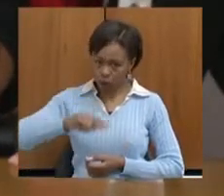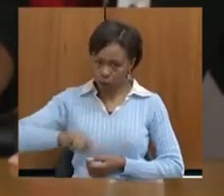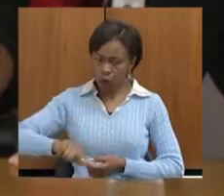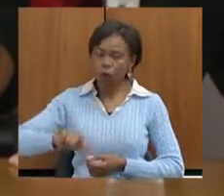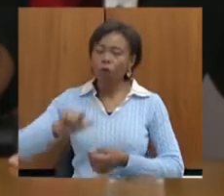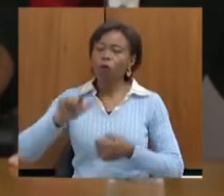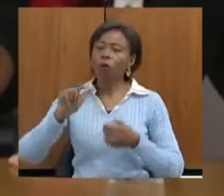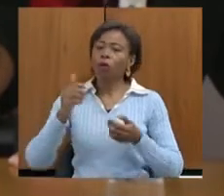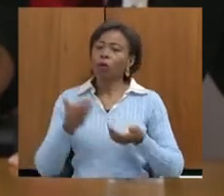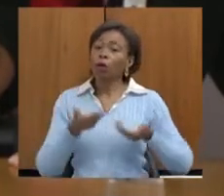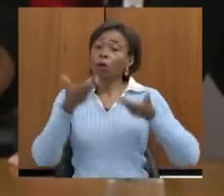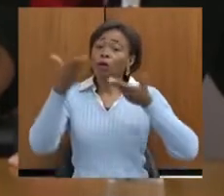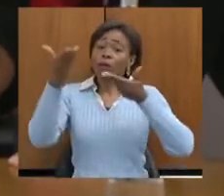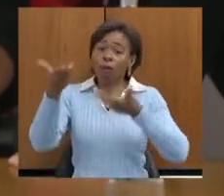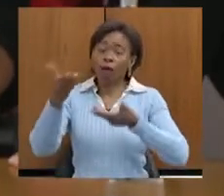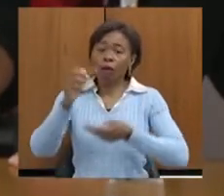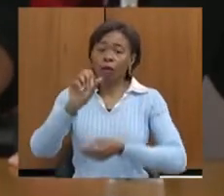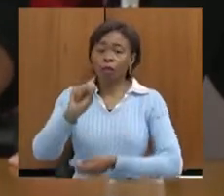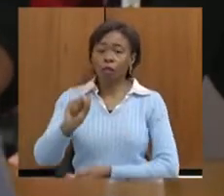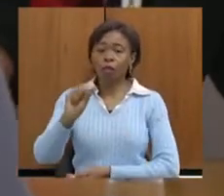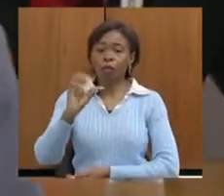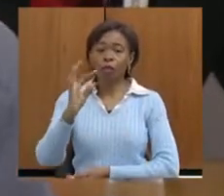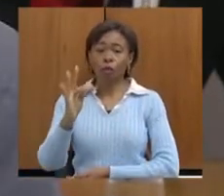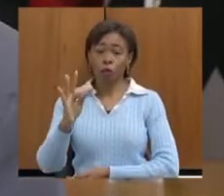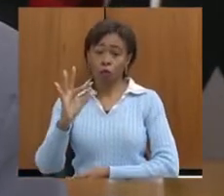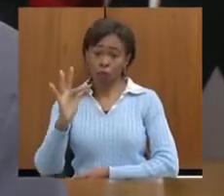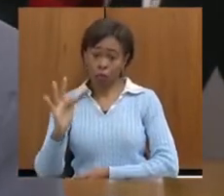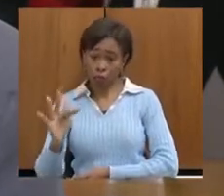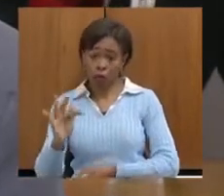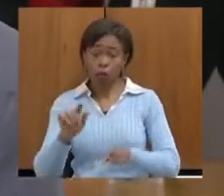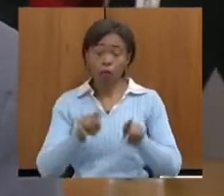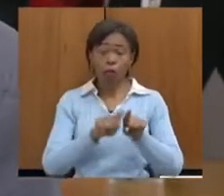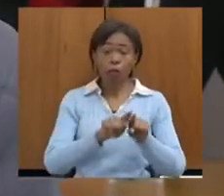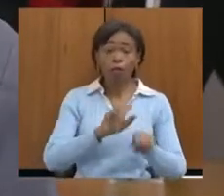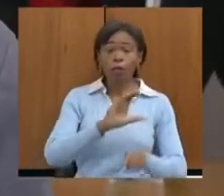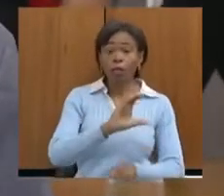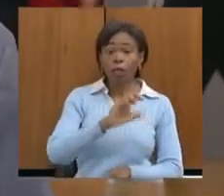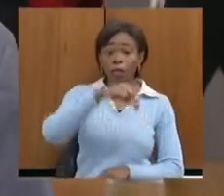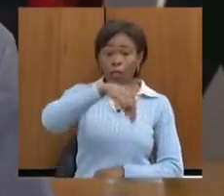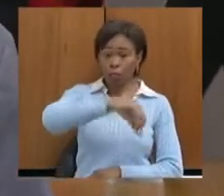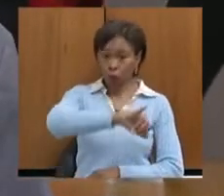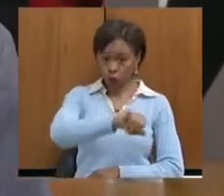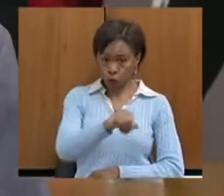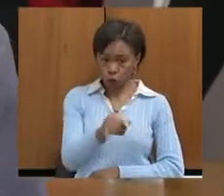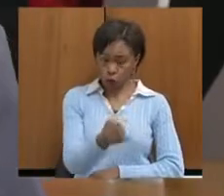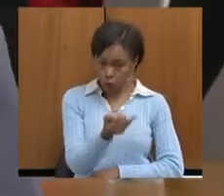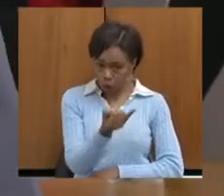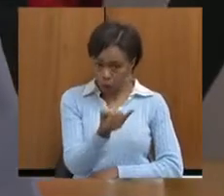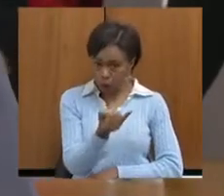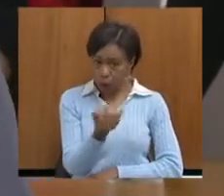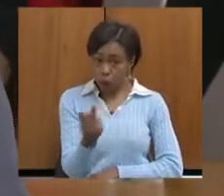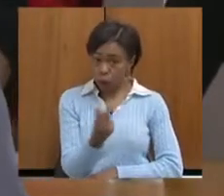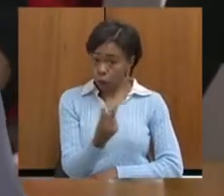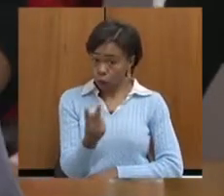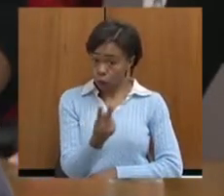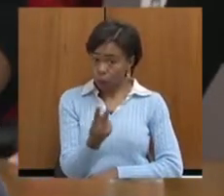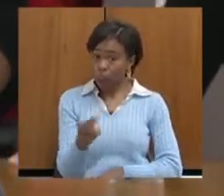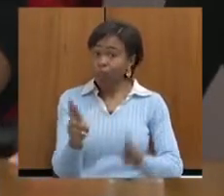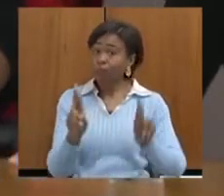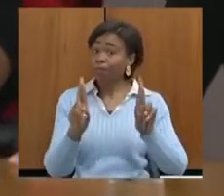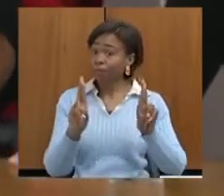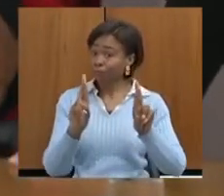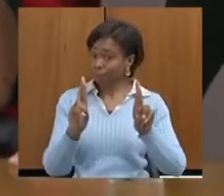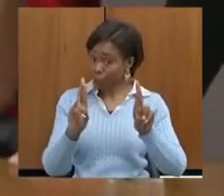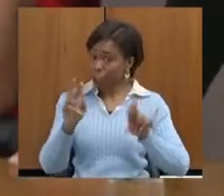Supremo Tribunal Federal e ao Conselho Nacional de Justiça que são responsáveis pelo debate do acordo uma